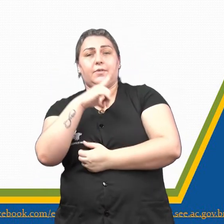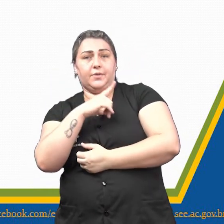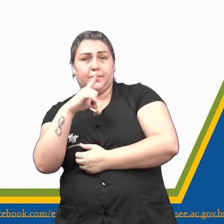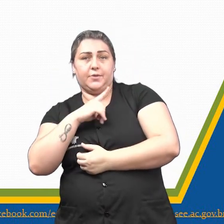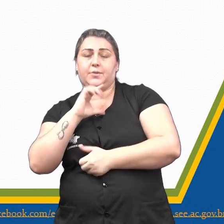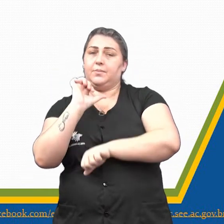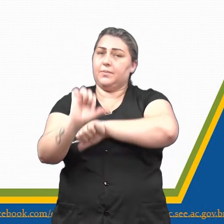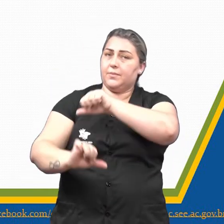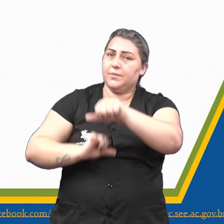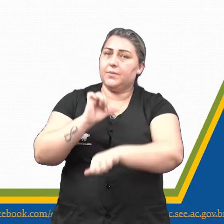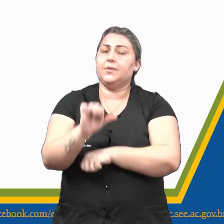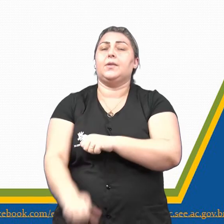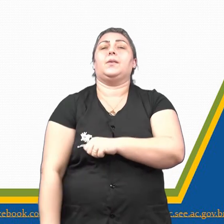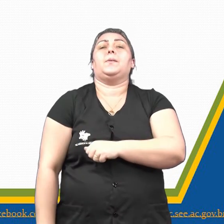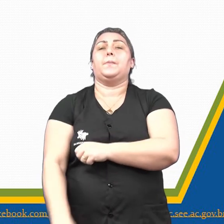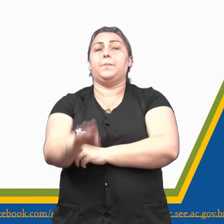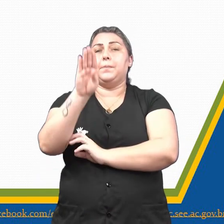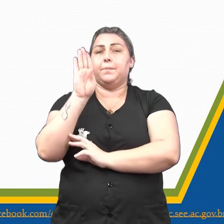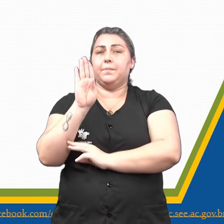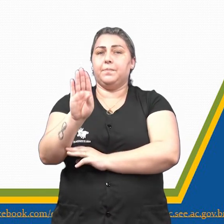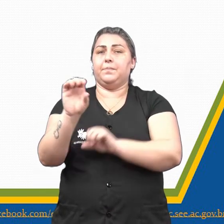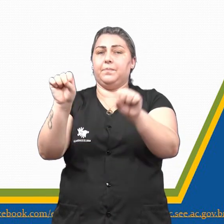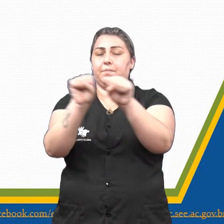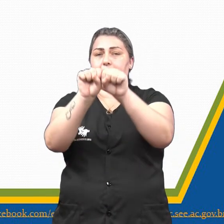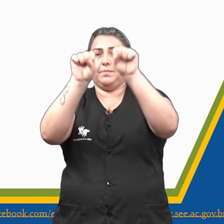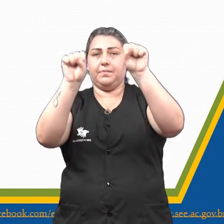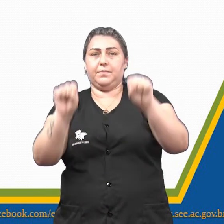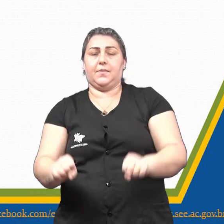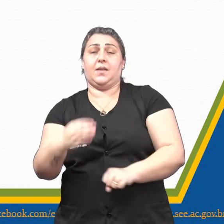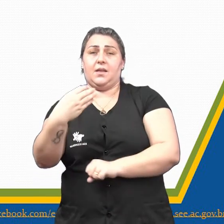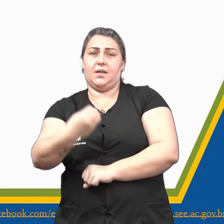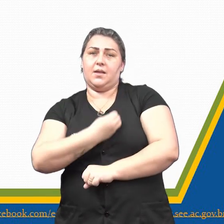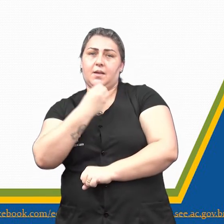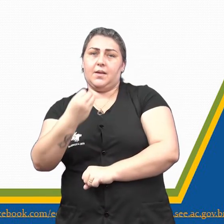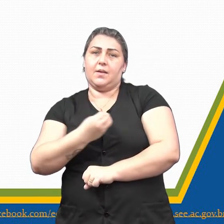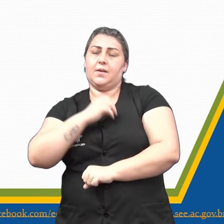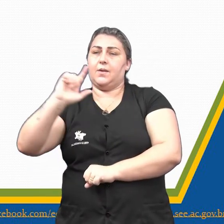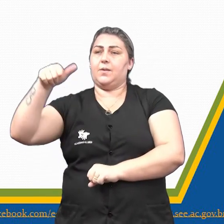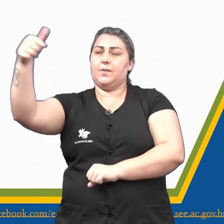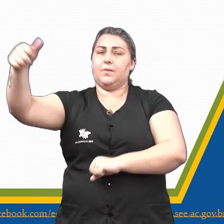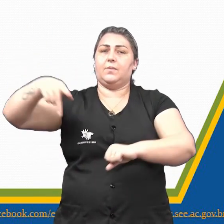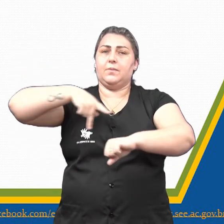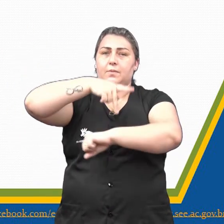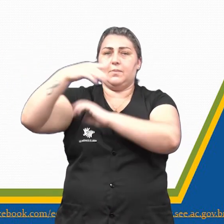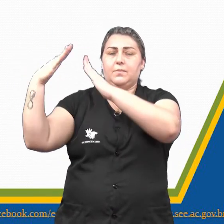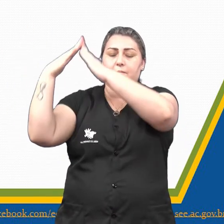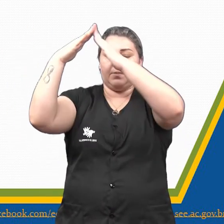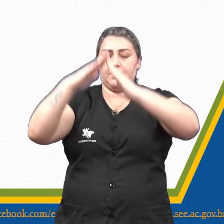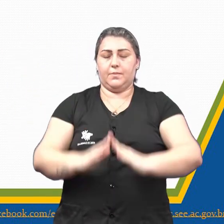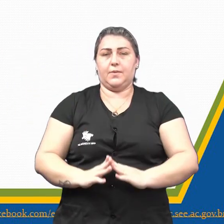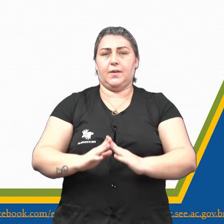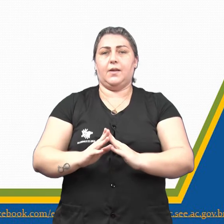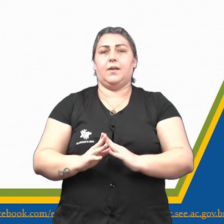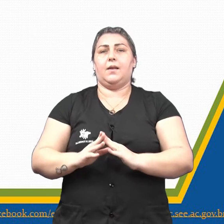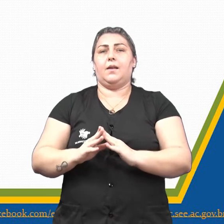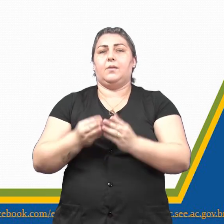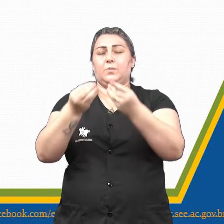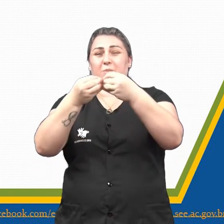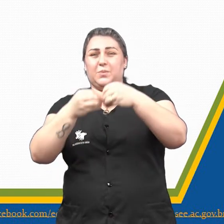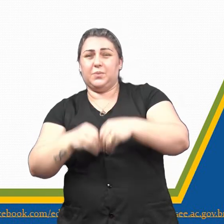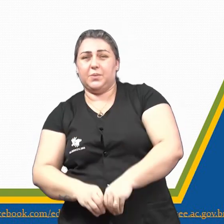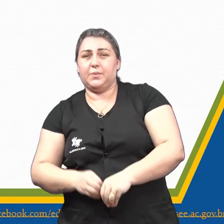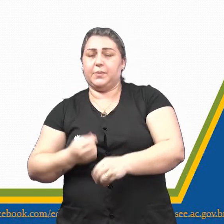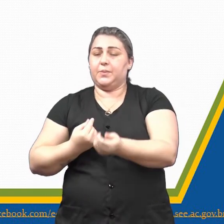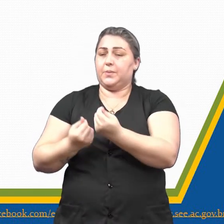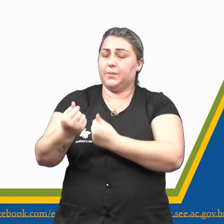em troca? Letra B, o sistema foi adotado devido à presença de estrangeiros no litoral, a péssima situação econômica e